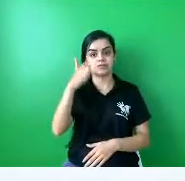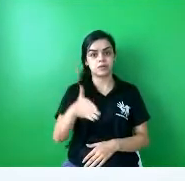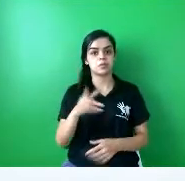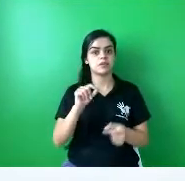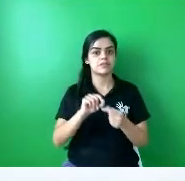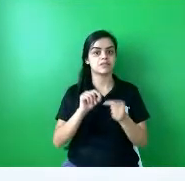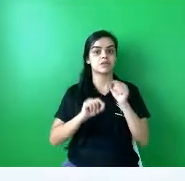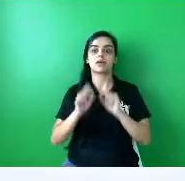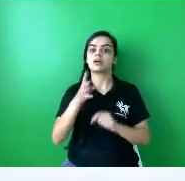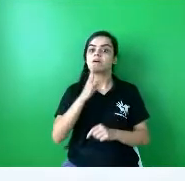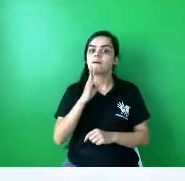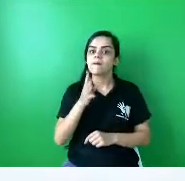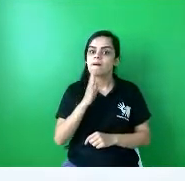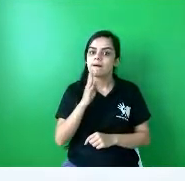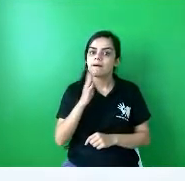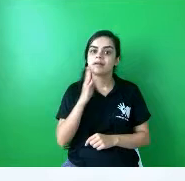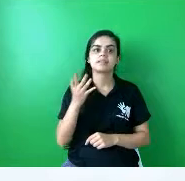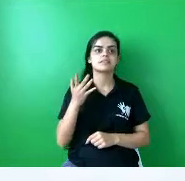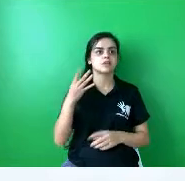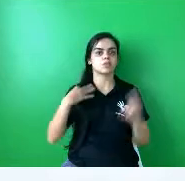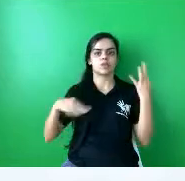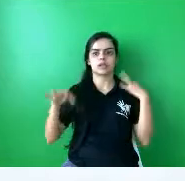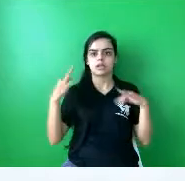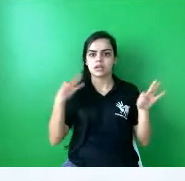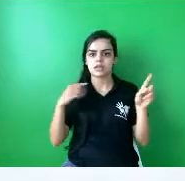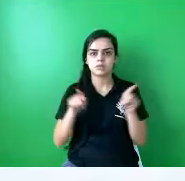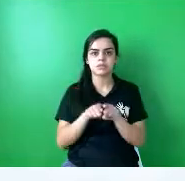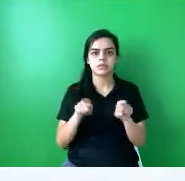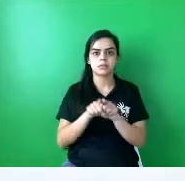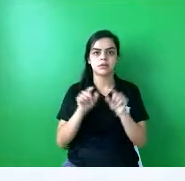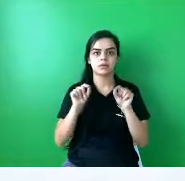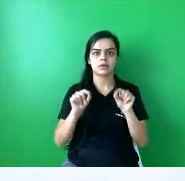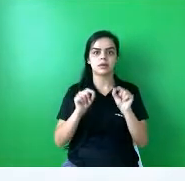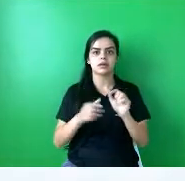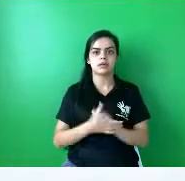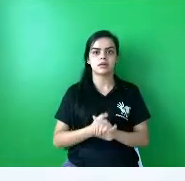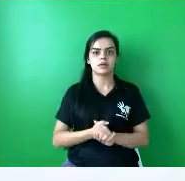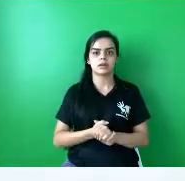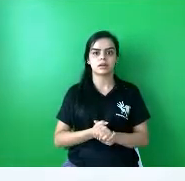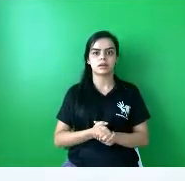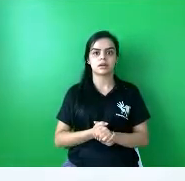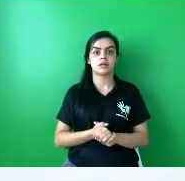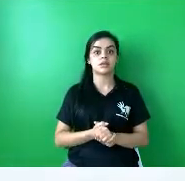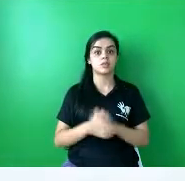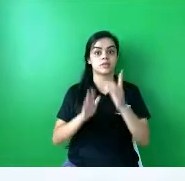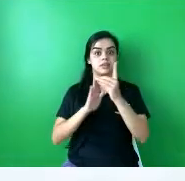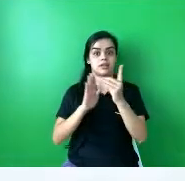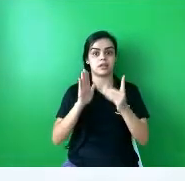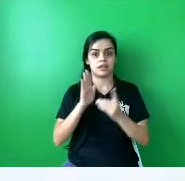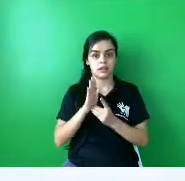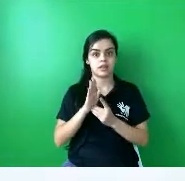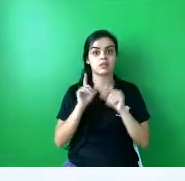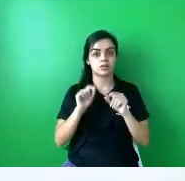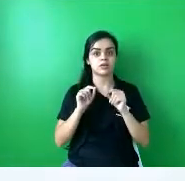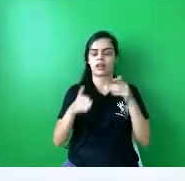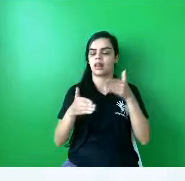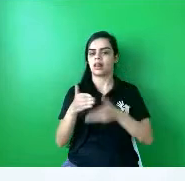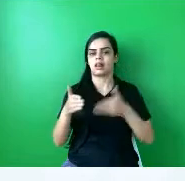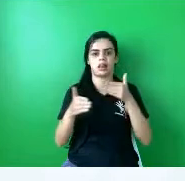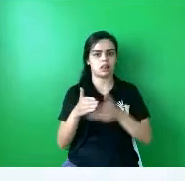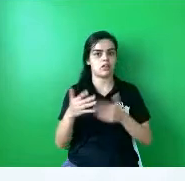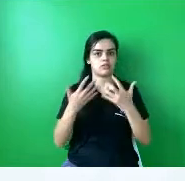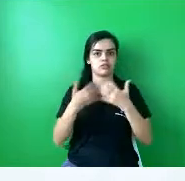para conhecer, é uma rota turística. Então o que aconteceu? O decreto, no primeiro momento, ele impediu qualquer tipo